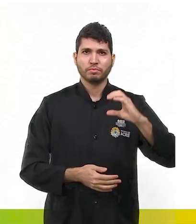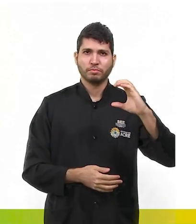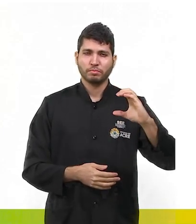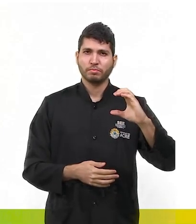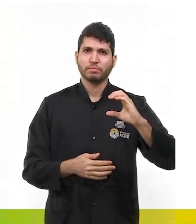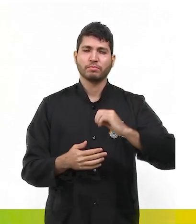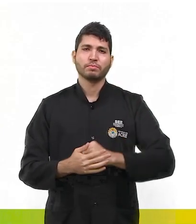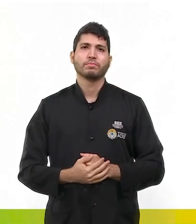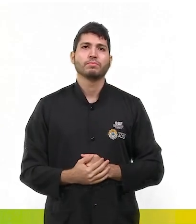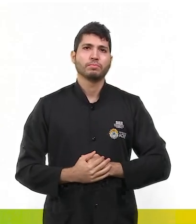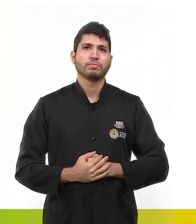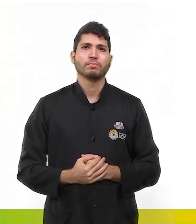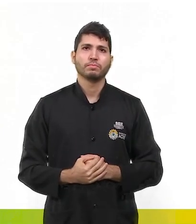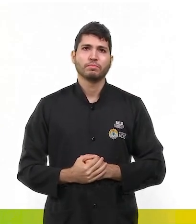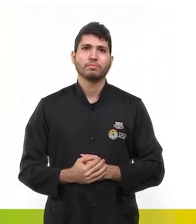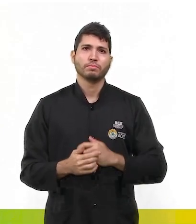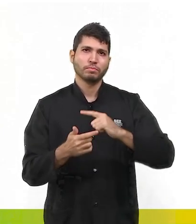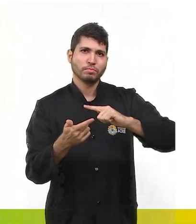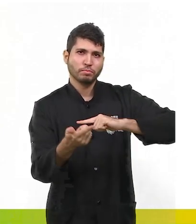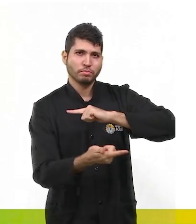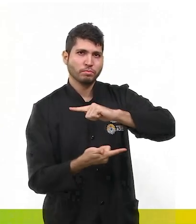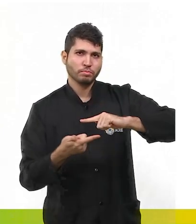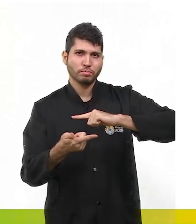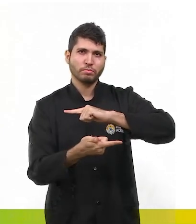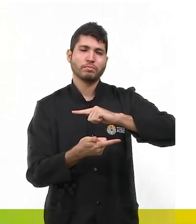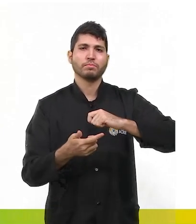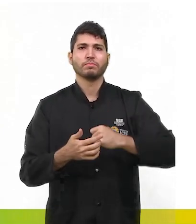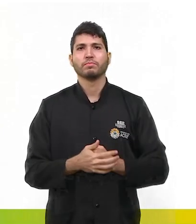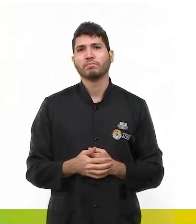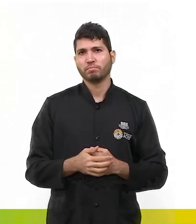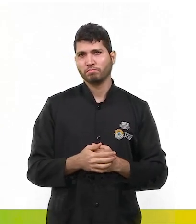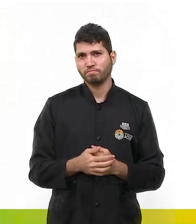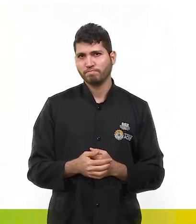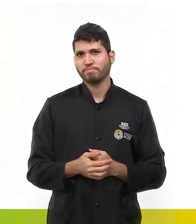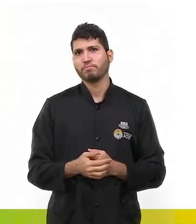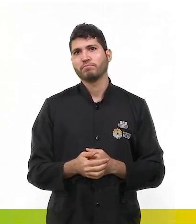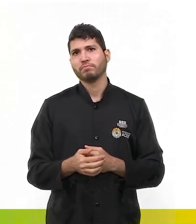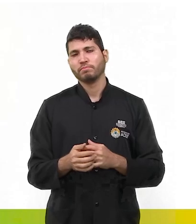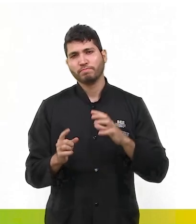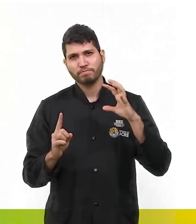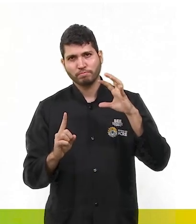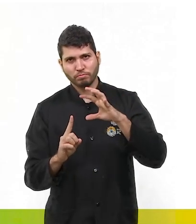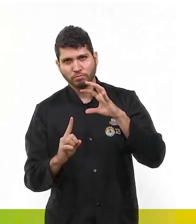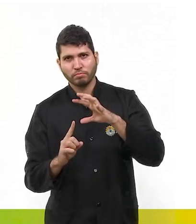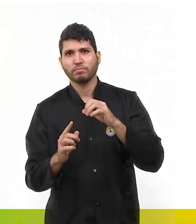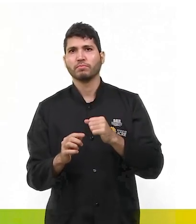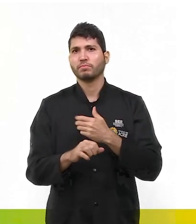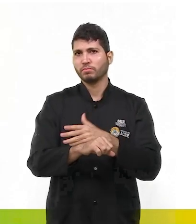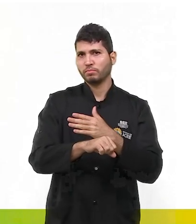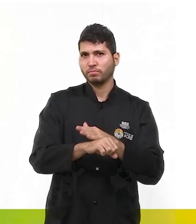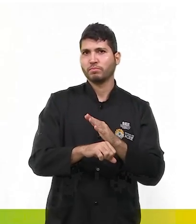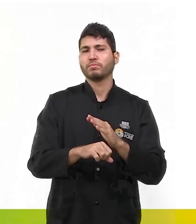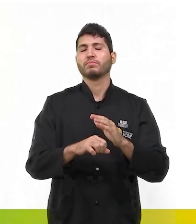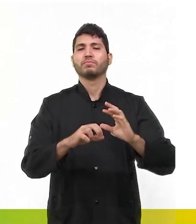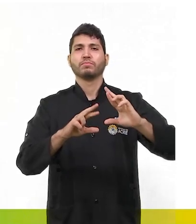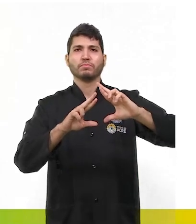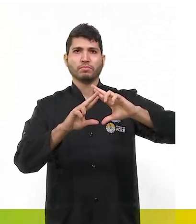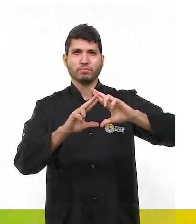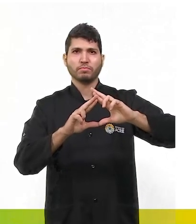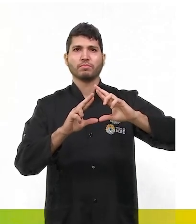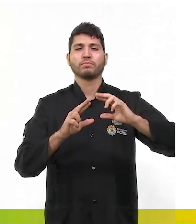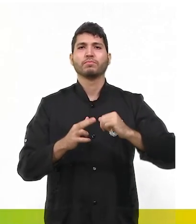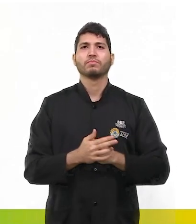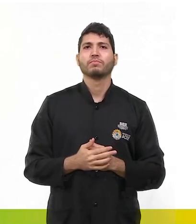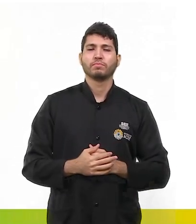C, vamos lá. A globalização incentivou práticas sustentáveis em